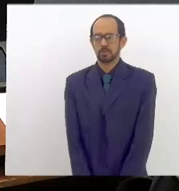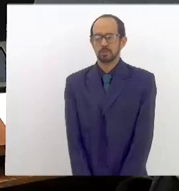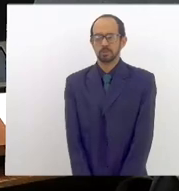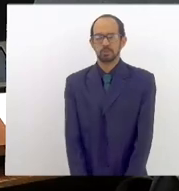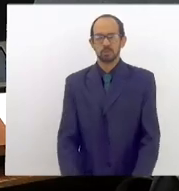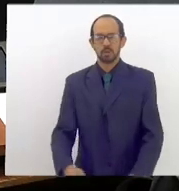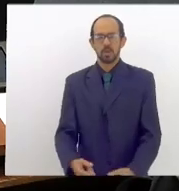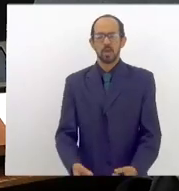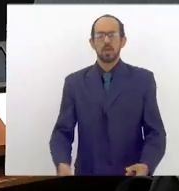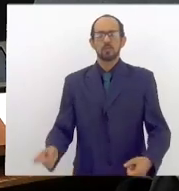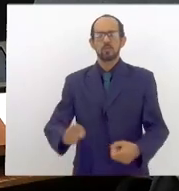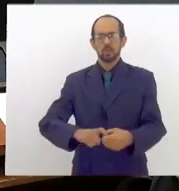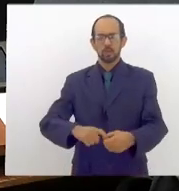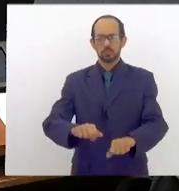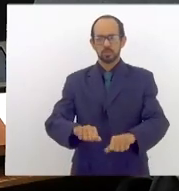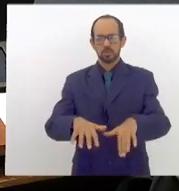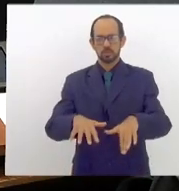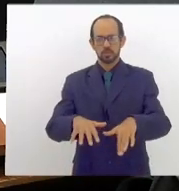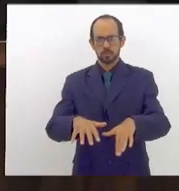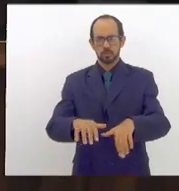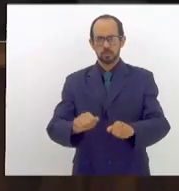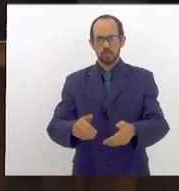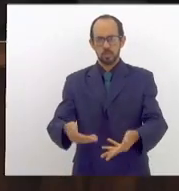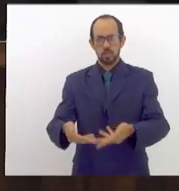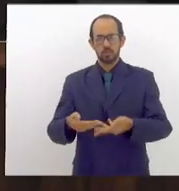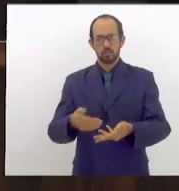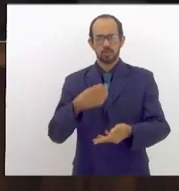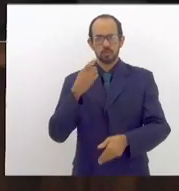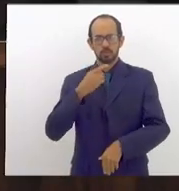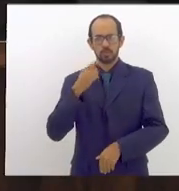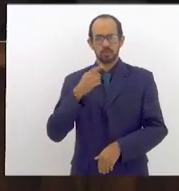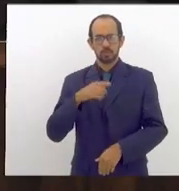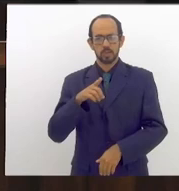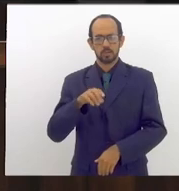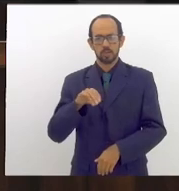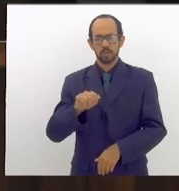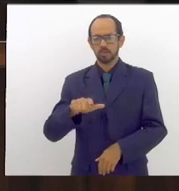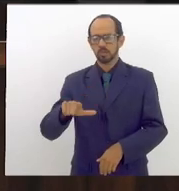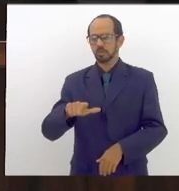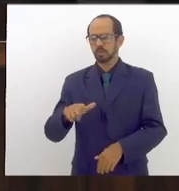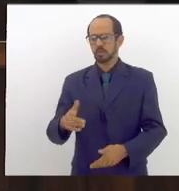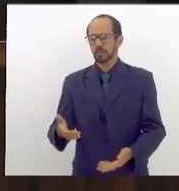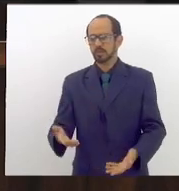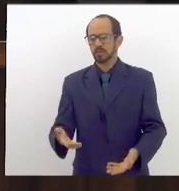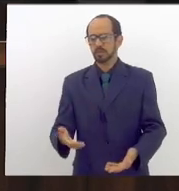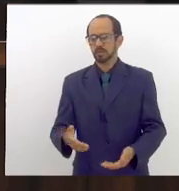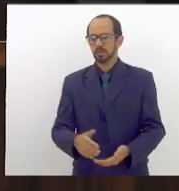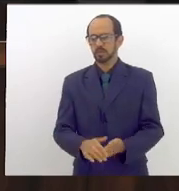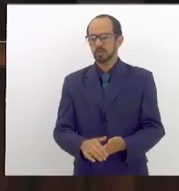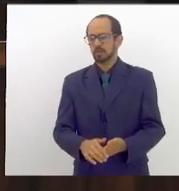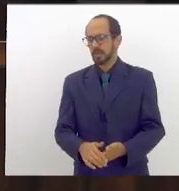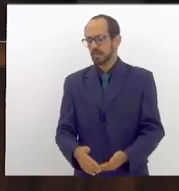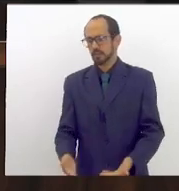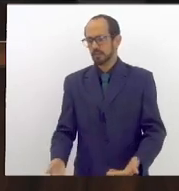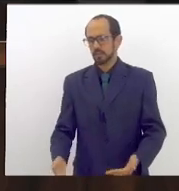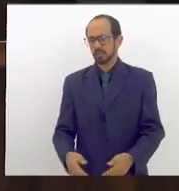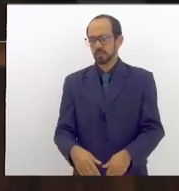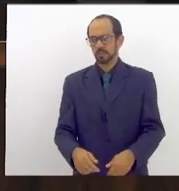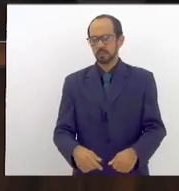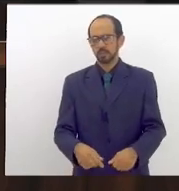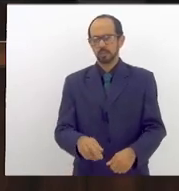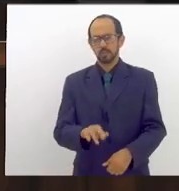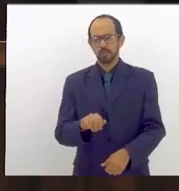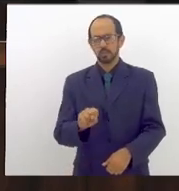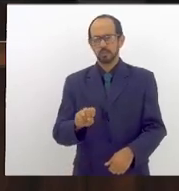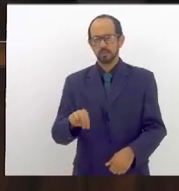está aberta a sessão convido o deputado Daniel librelon e convida a deputada Rosane